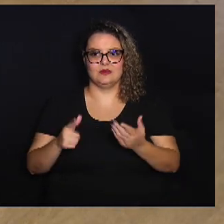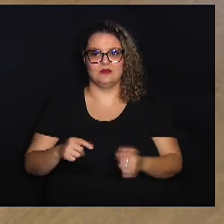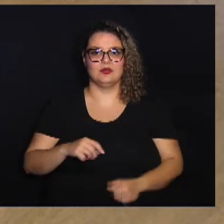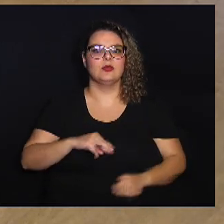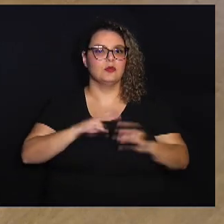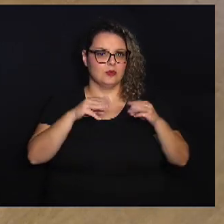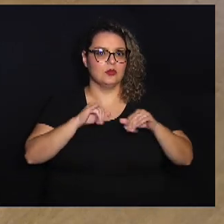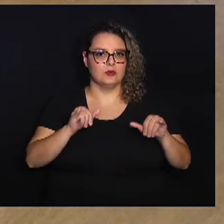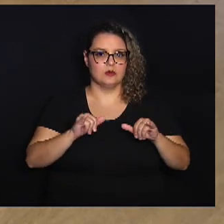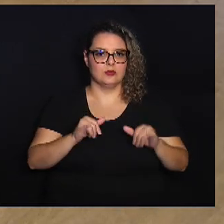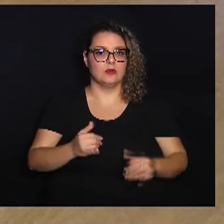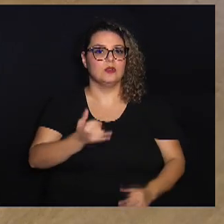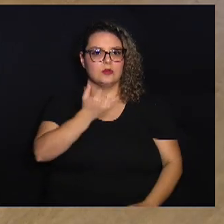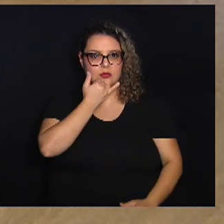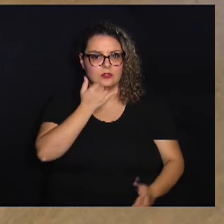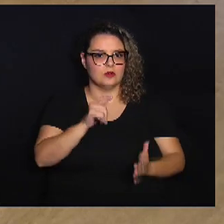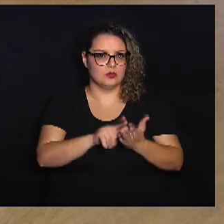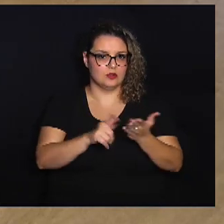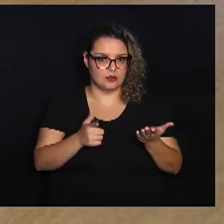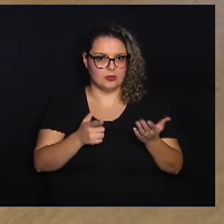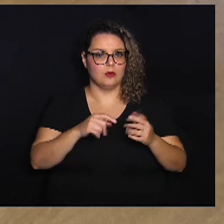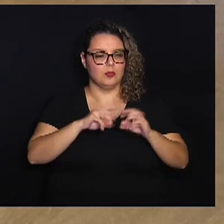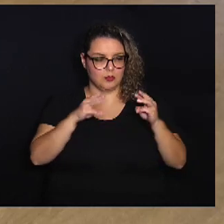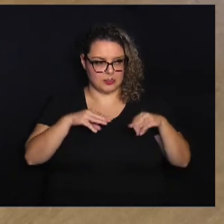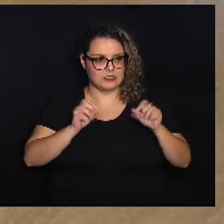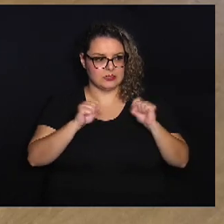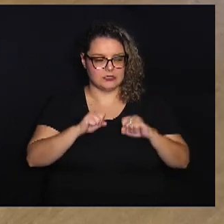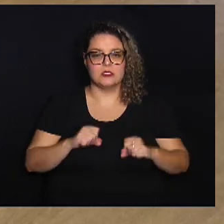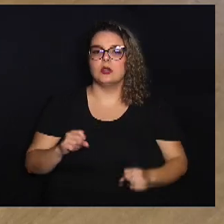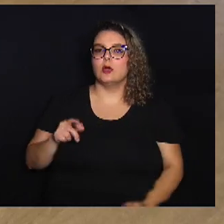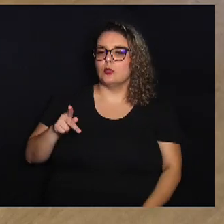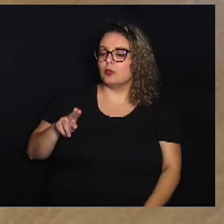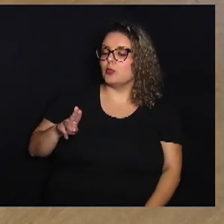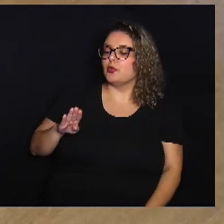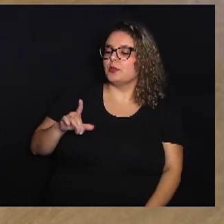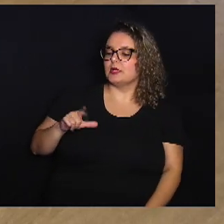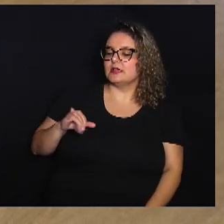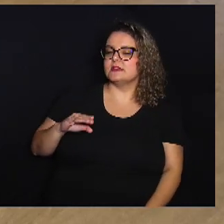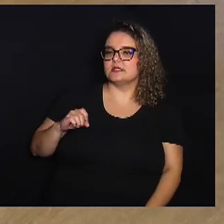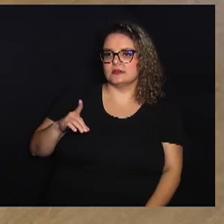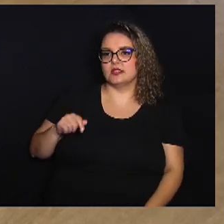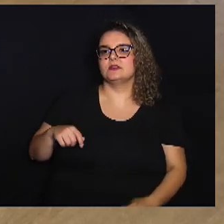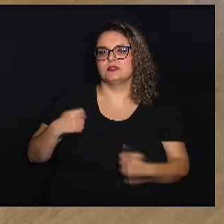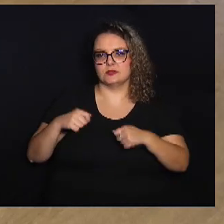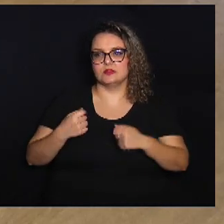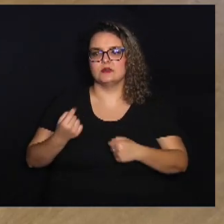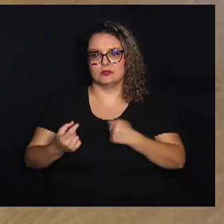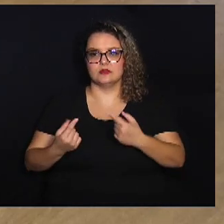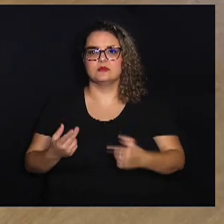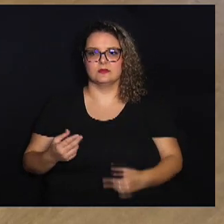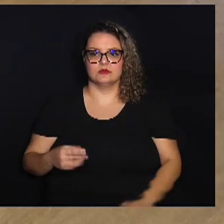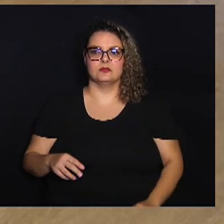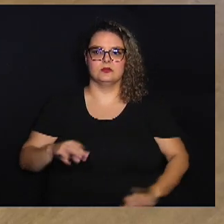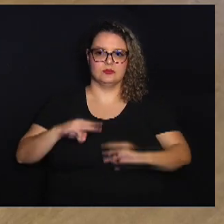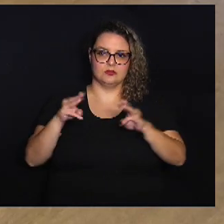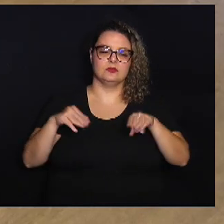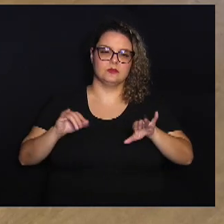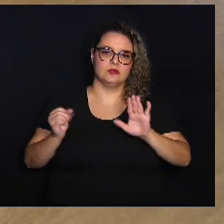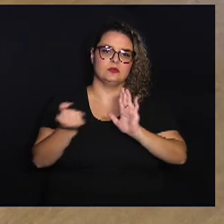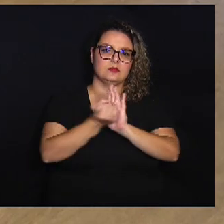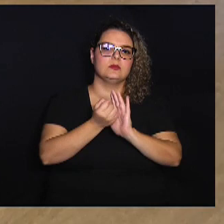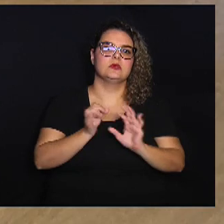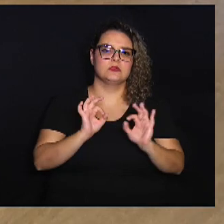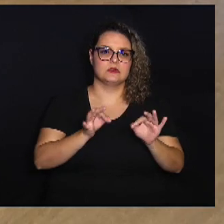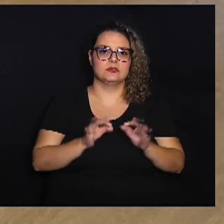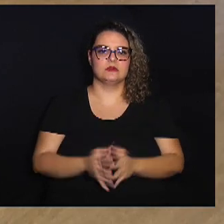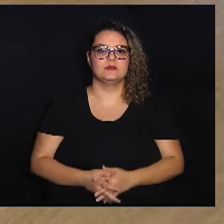tem. Aliás, desculpa, publicidade sim. Sim, publicidade. Publicidade tem mais... Também precisa de alguma coisa no marketing, tudo, né? Com certeza.